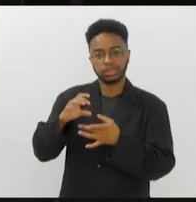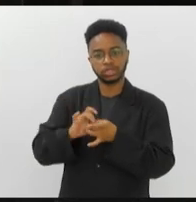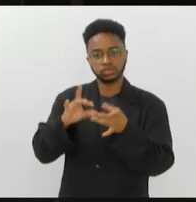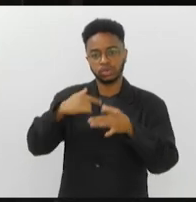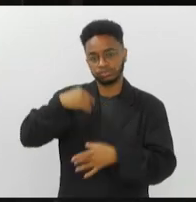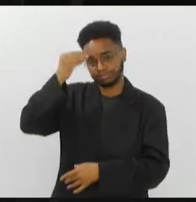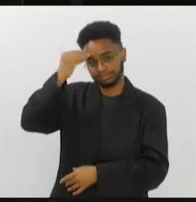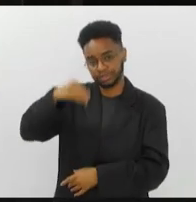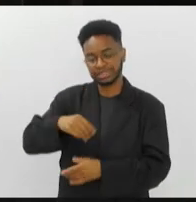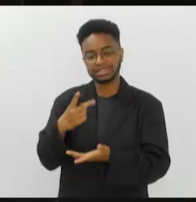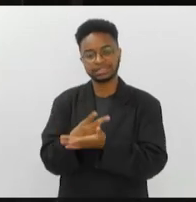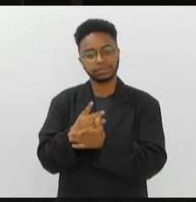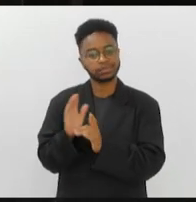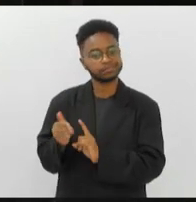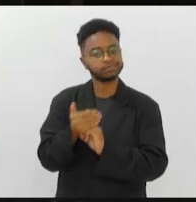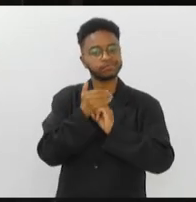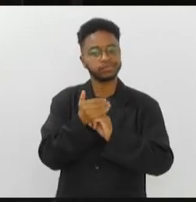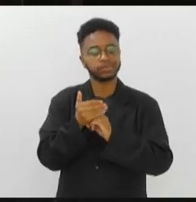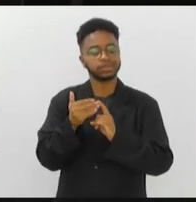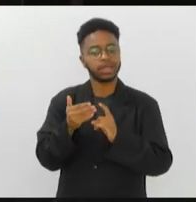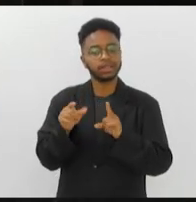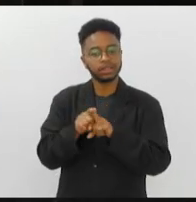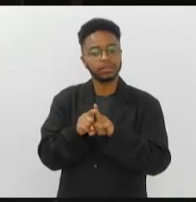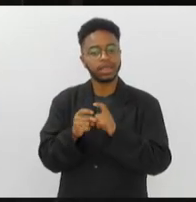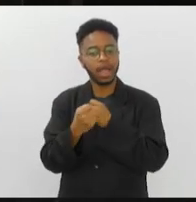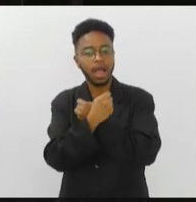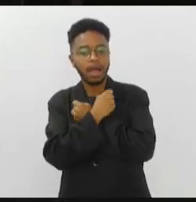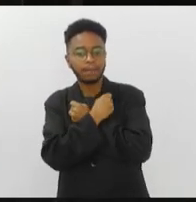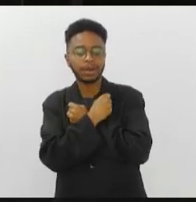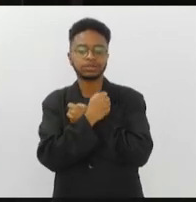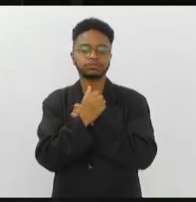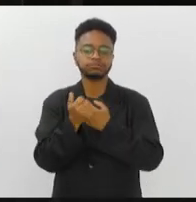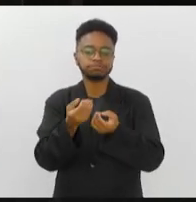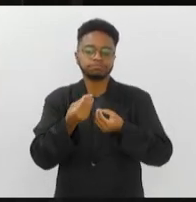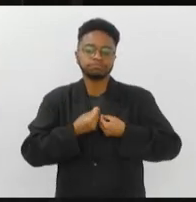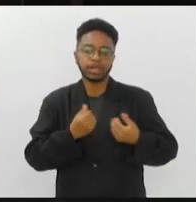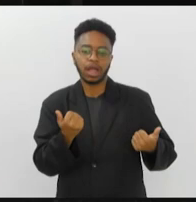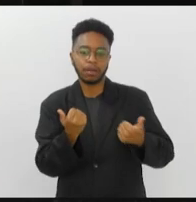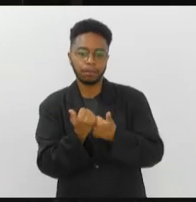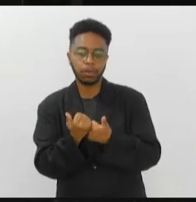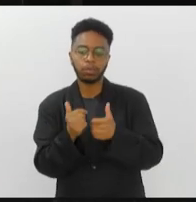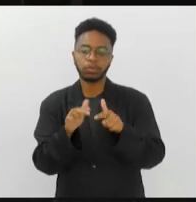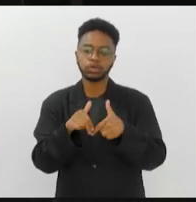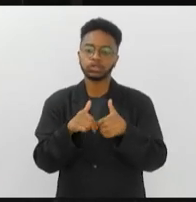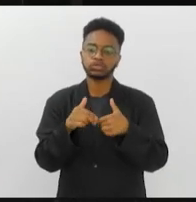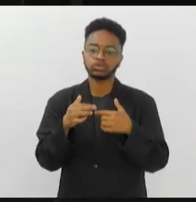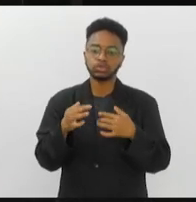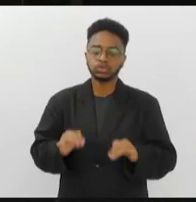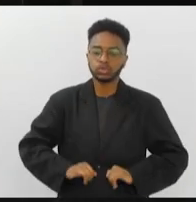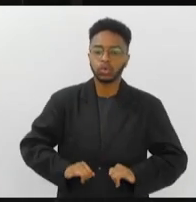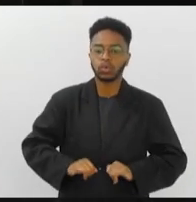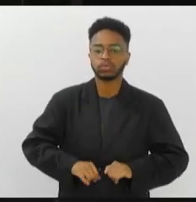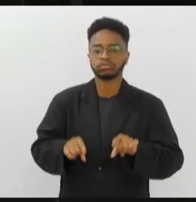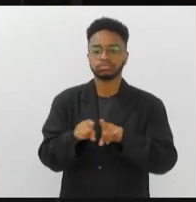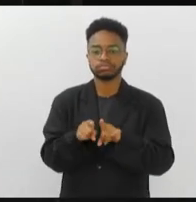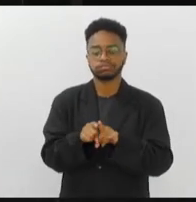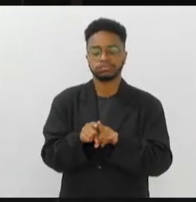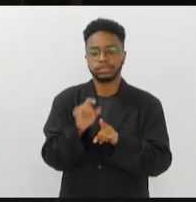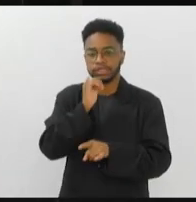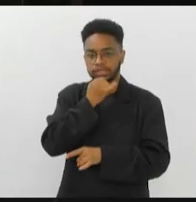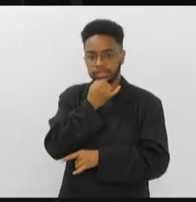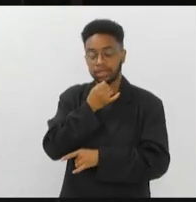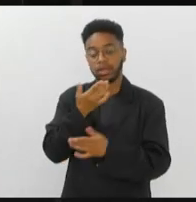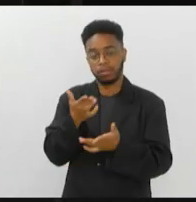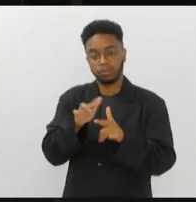acolheram com palavras de ânimo e que, num abraço, me recompensaram por todas as dores e decepções sofridas. É por eles,